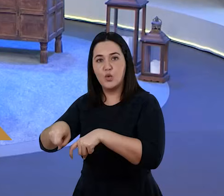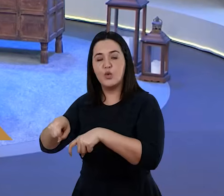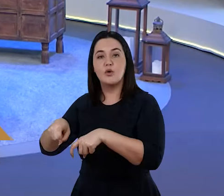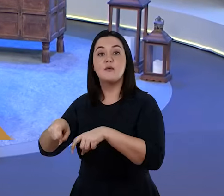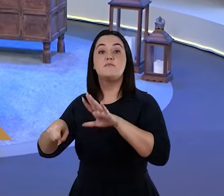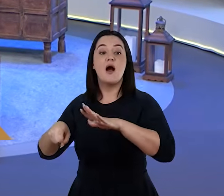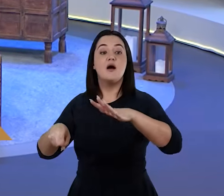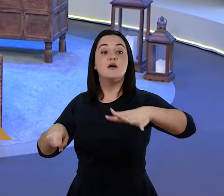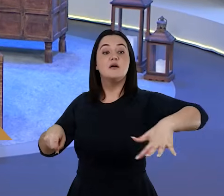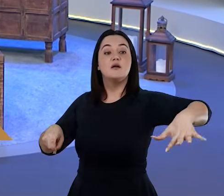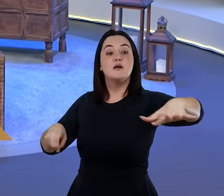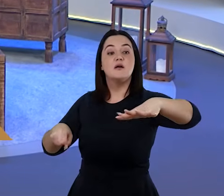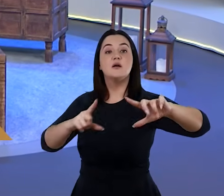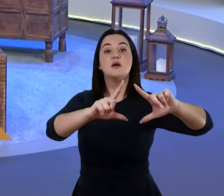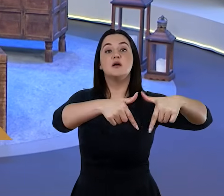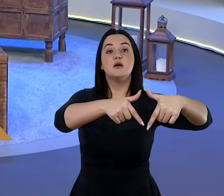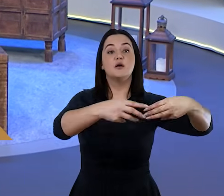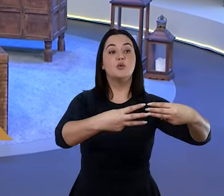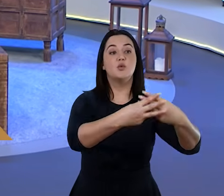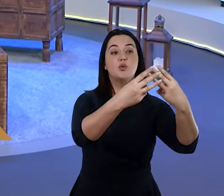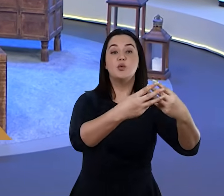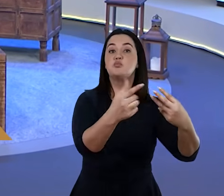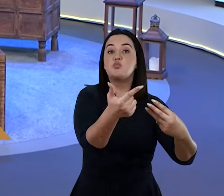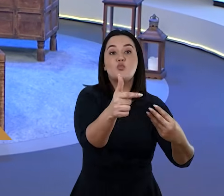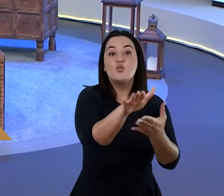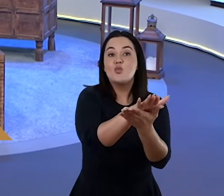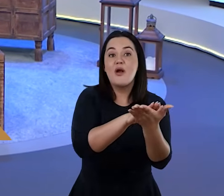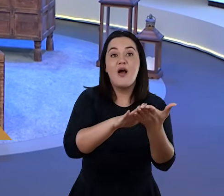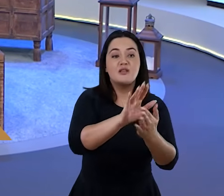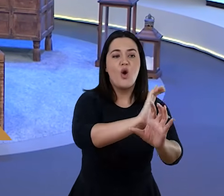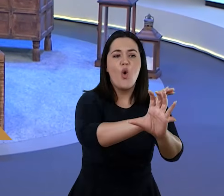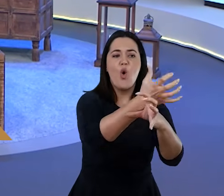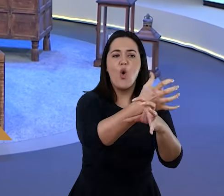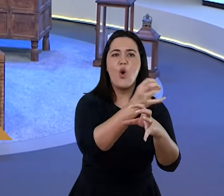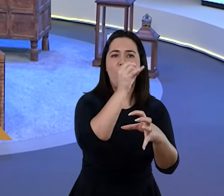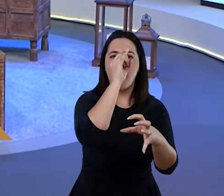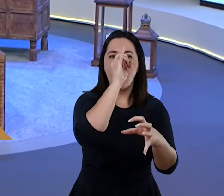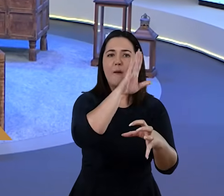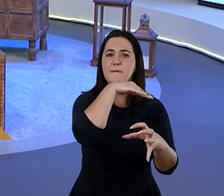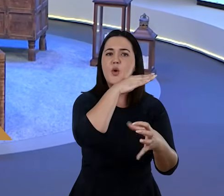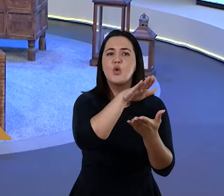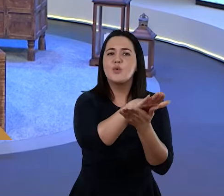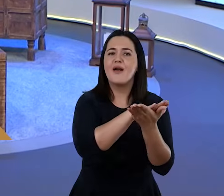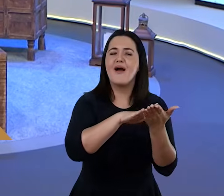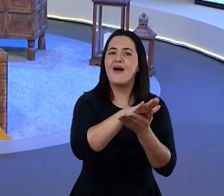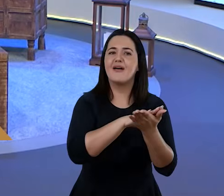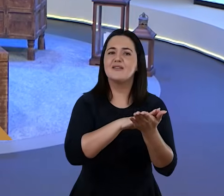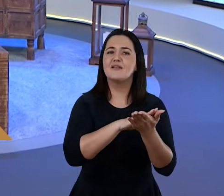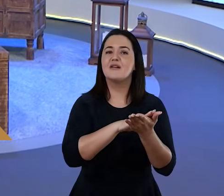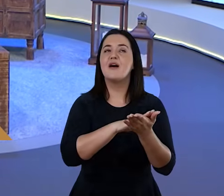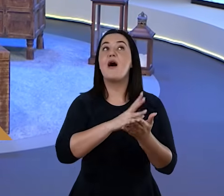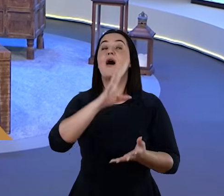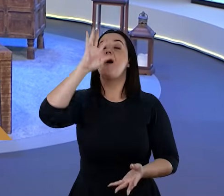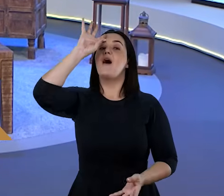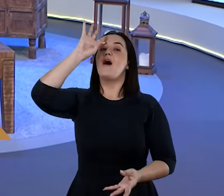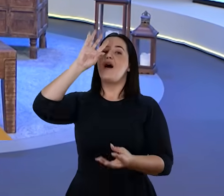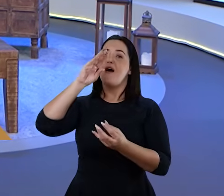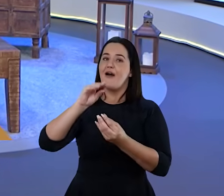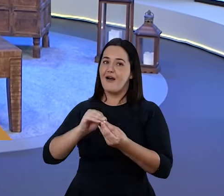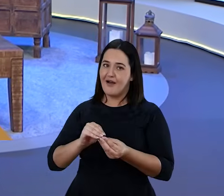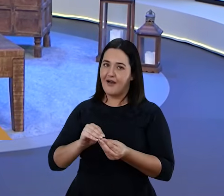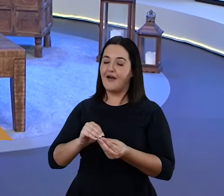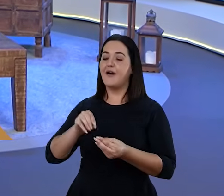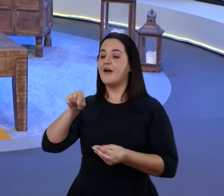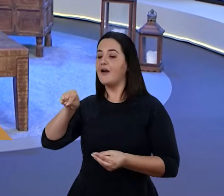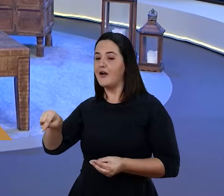território israelense você não tem ossos de porcos. Então isso leva a crer que os habitantes desses 2